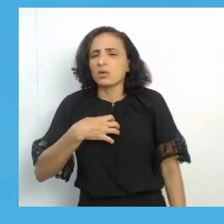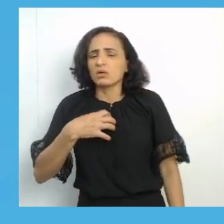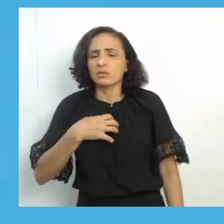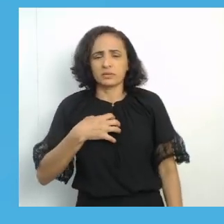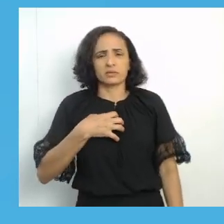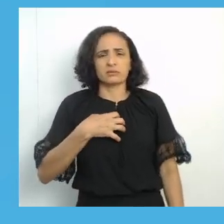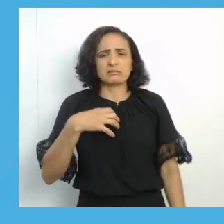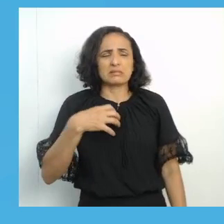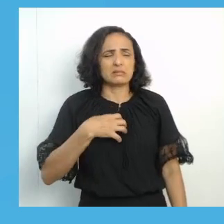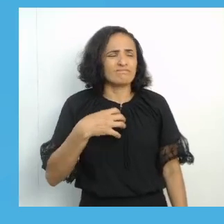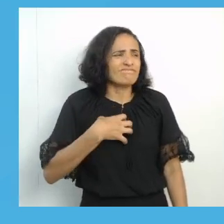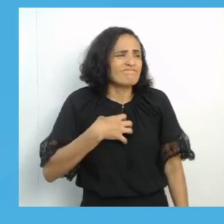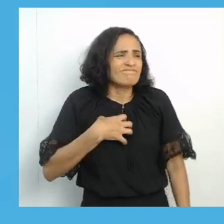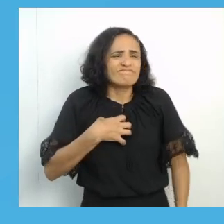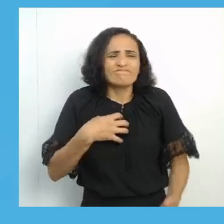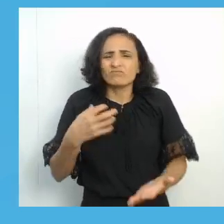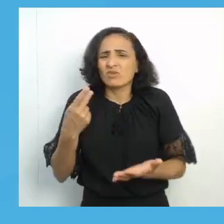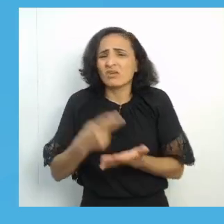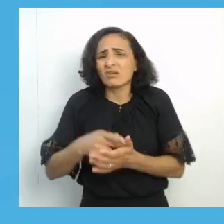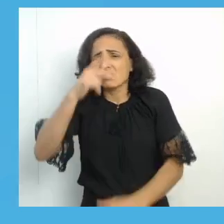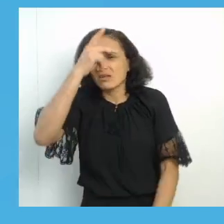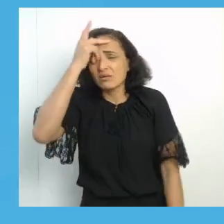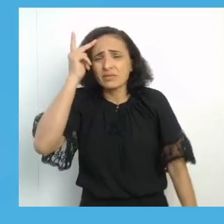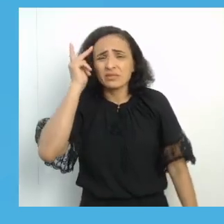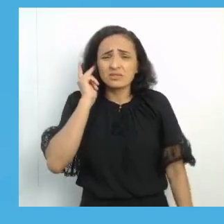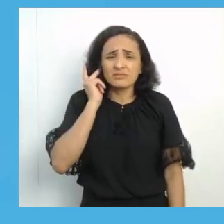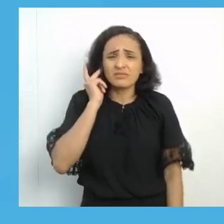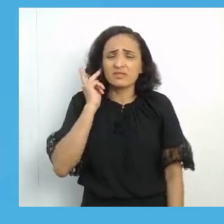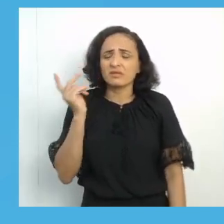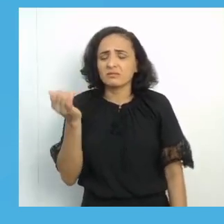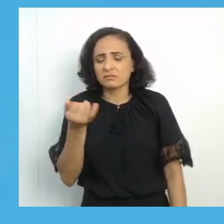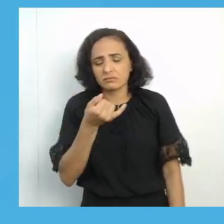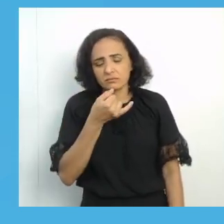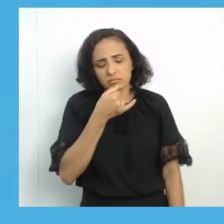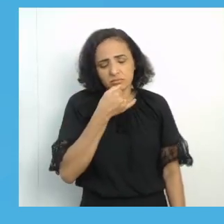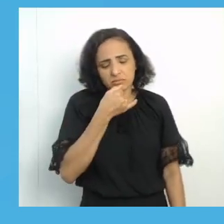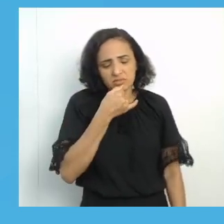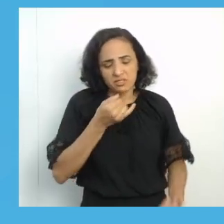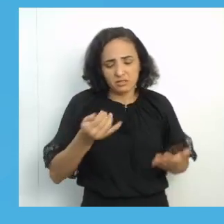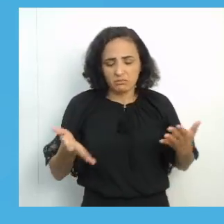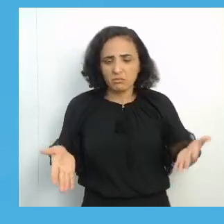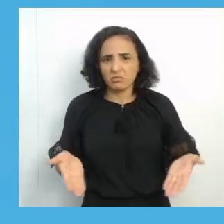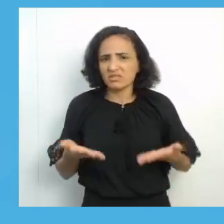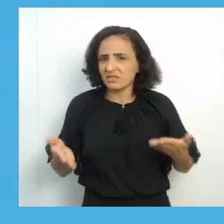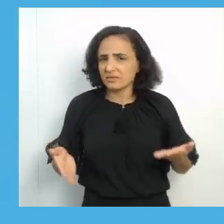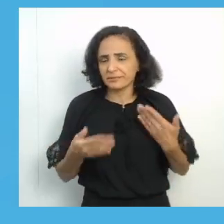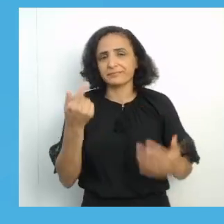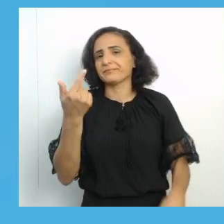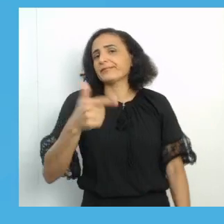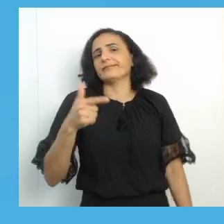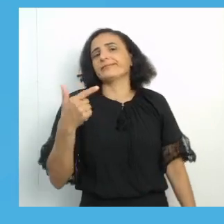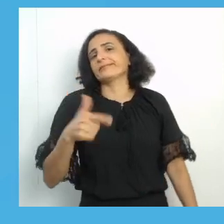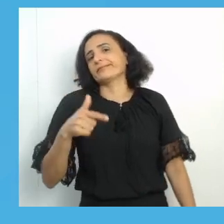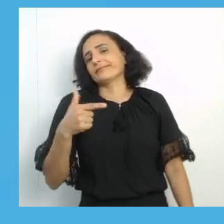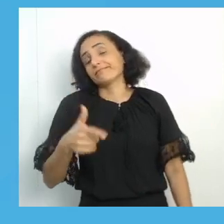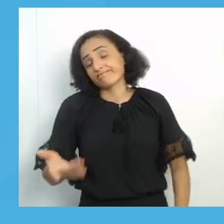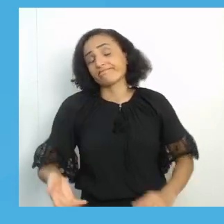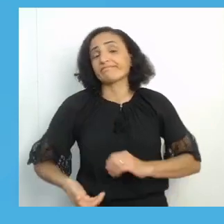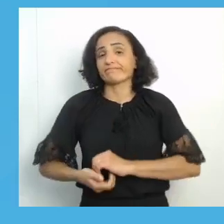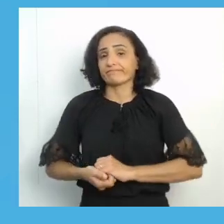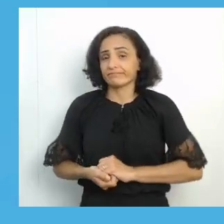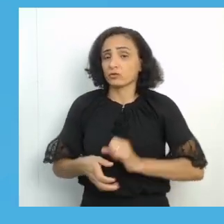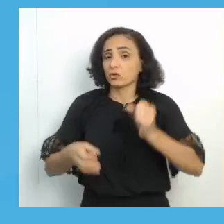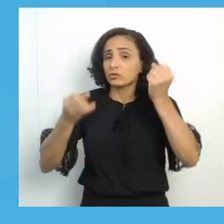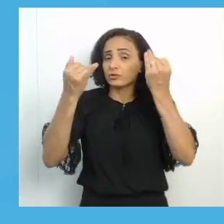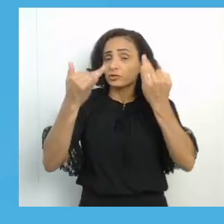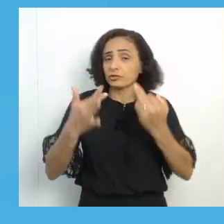amotivacional, ou seja, a pessoa ela fica sem motivação. E aí, para se falar dessas pessoas,